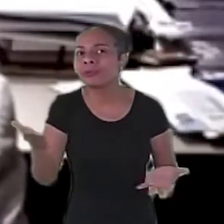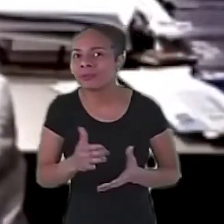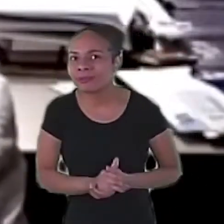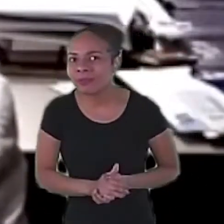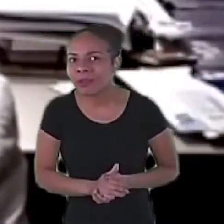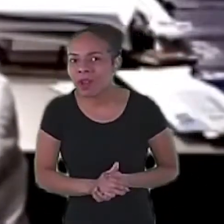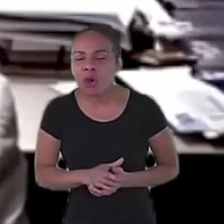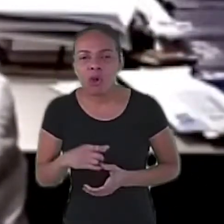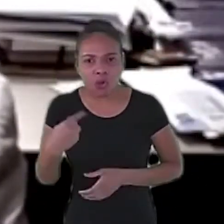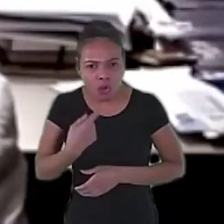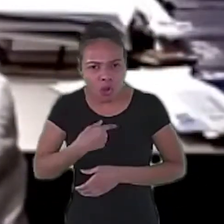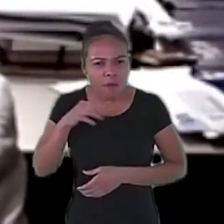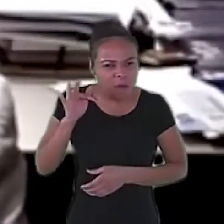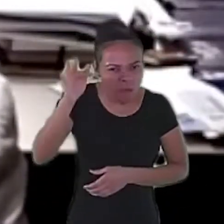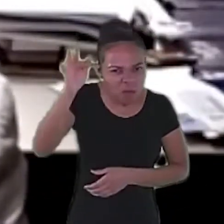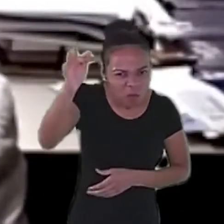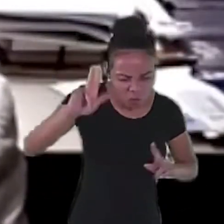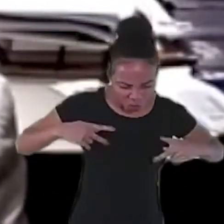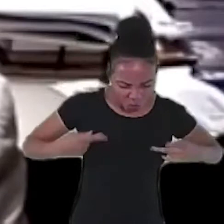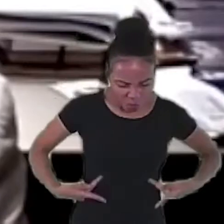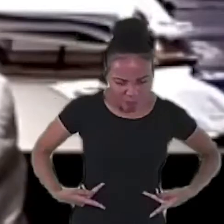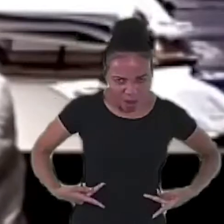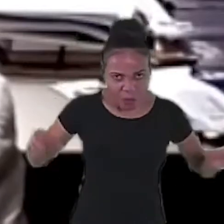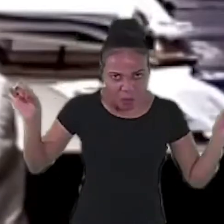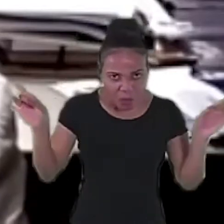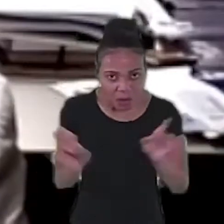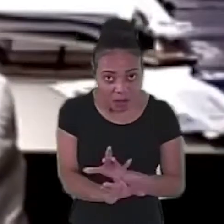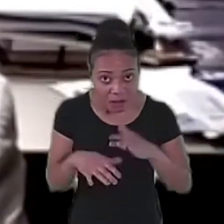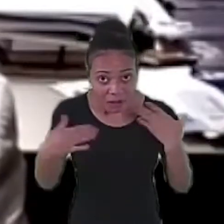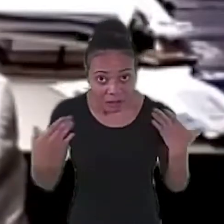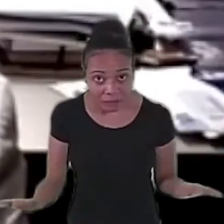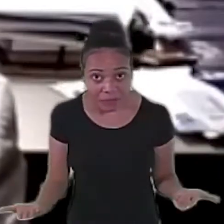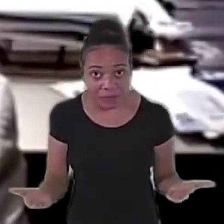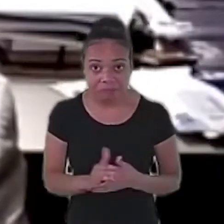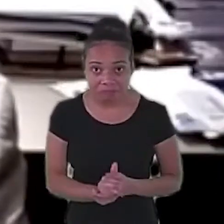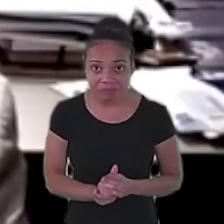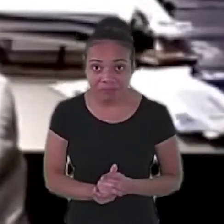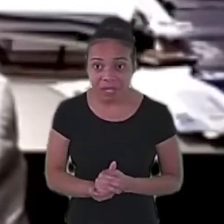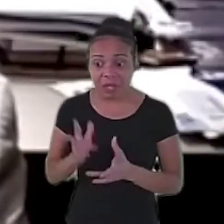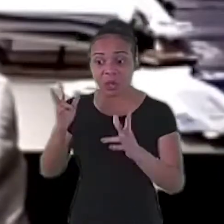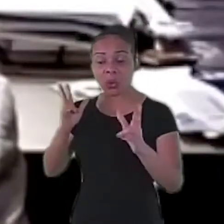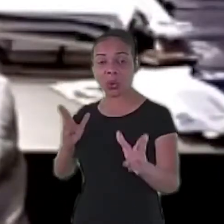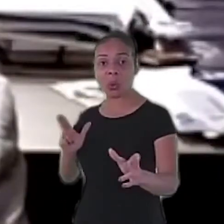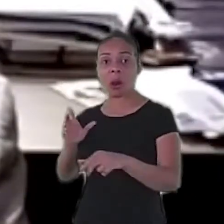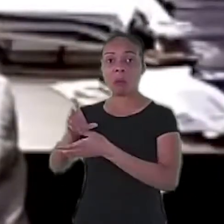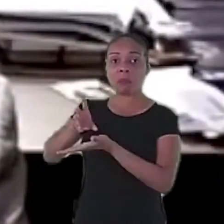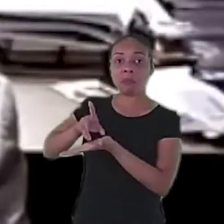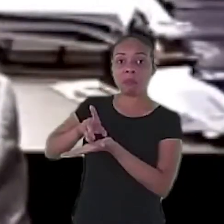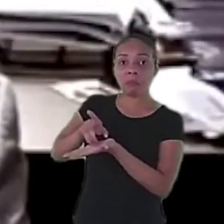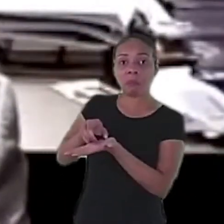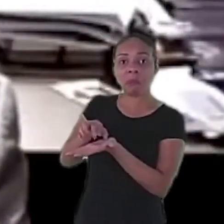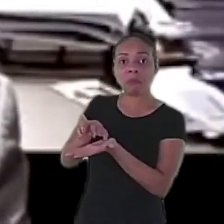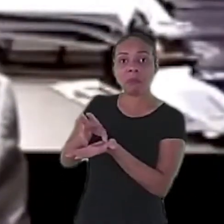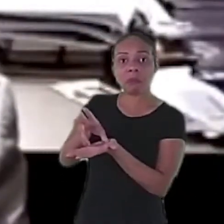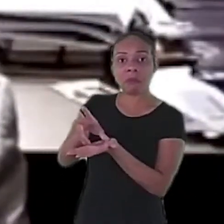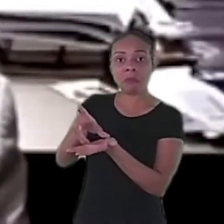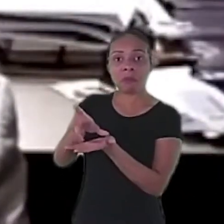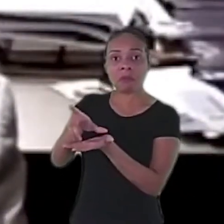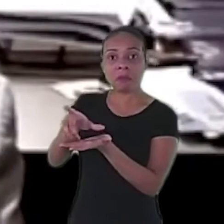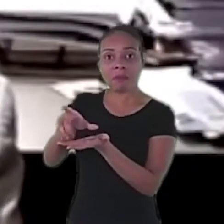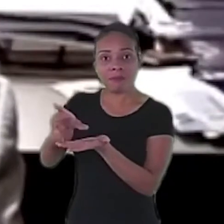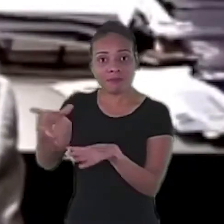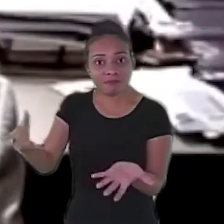dinossauros do futuro? Daqui a alguns anos, daqui a alguns milhares de anos, a humanidade vai desaparecer? Quais